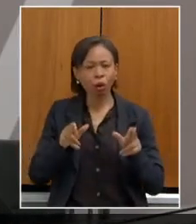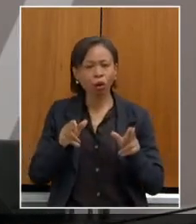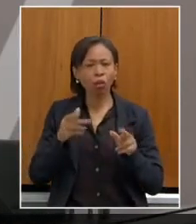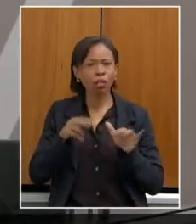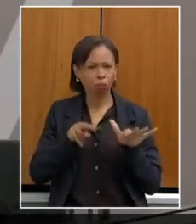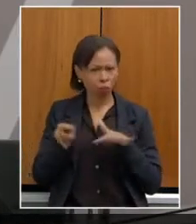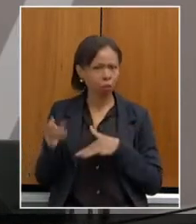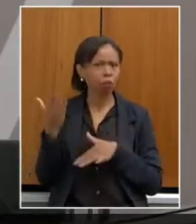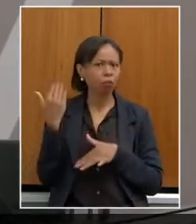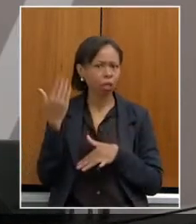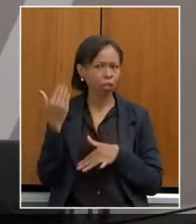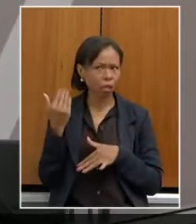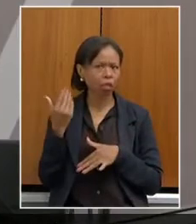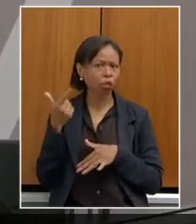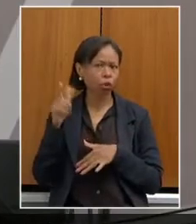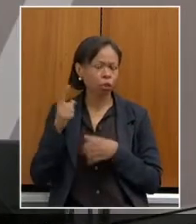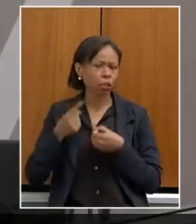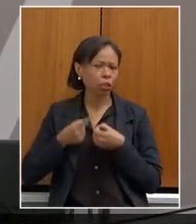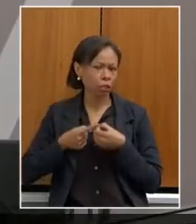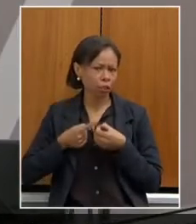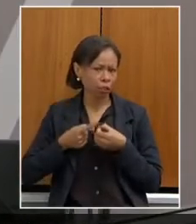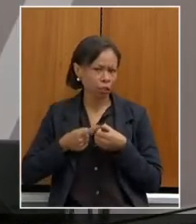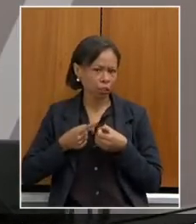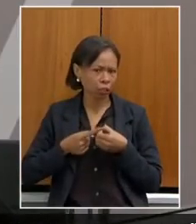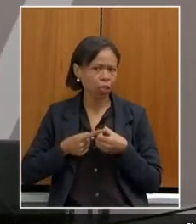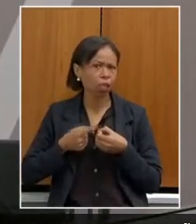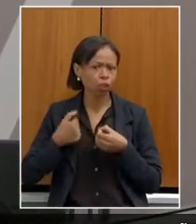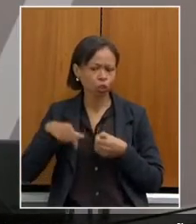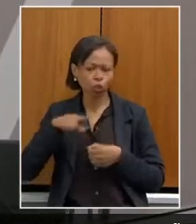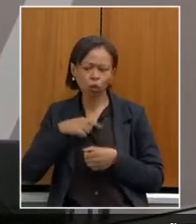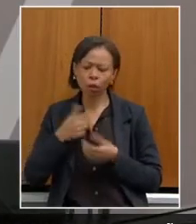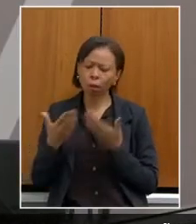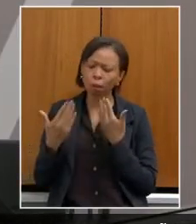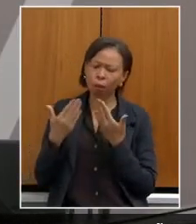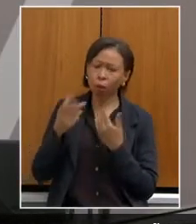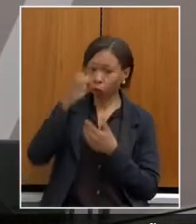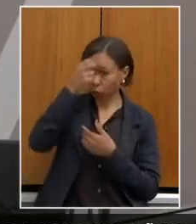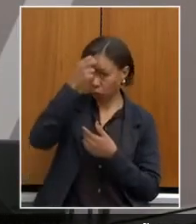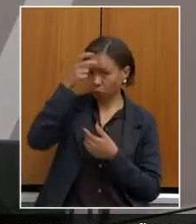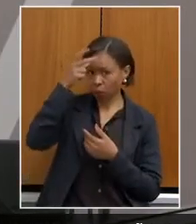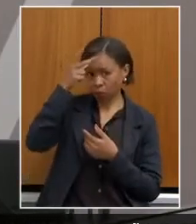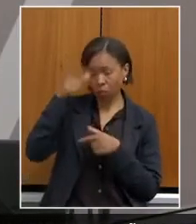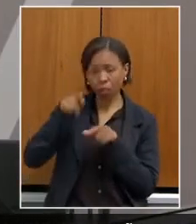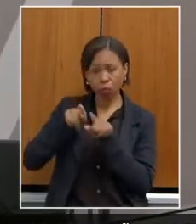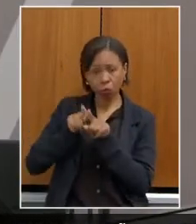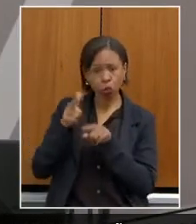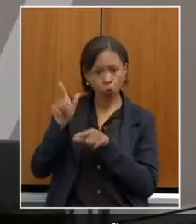tivemos também com o prefeito de São Sebastião do Paraíso eu queria reforçar secretário